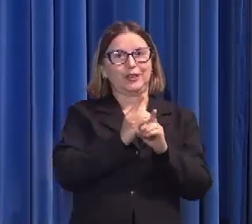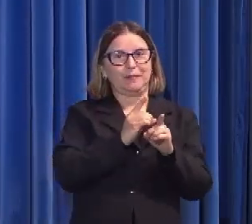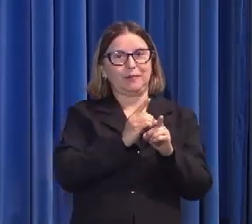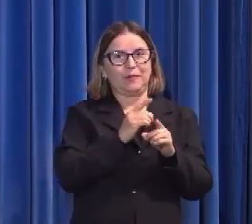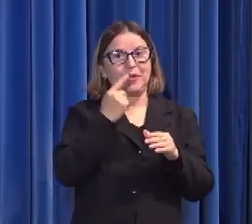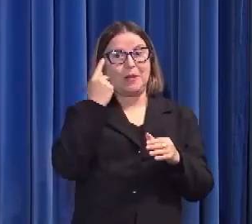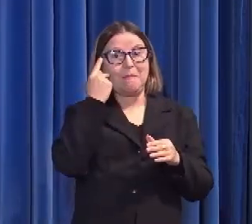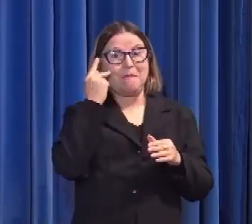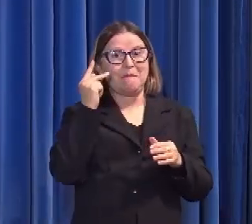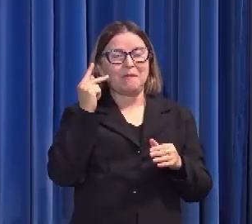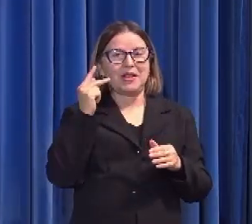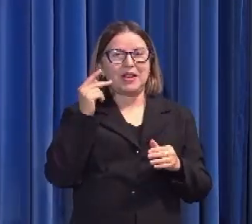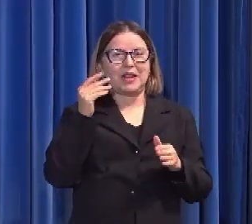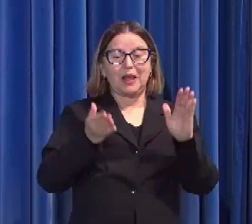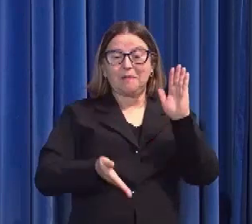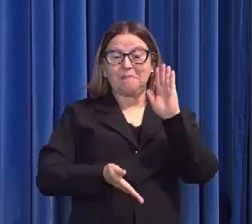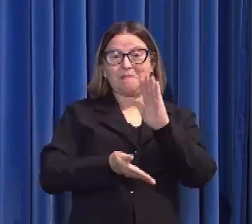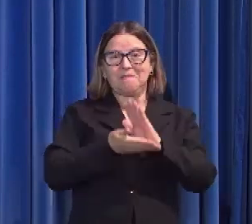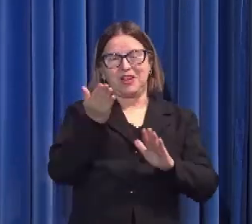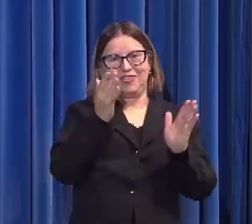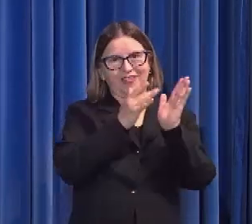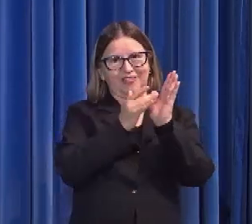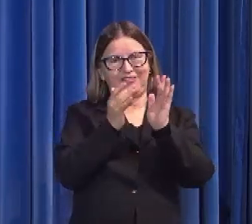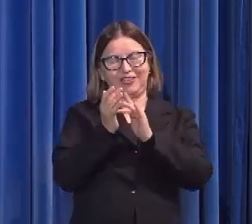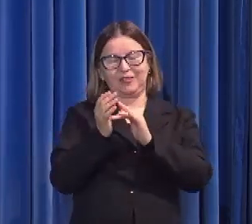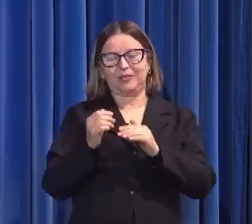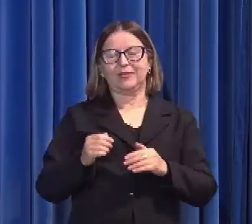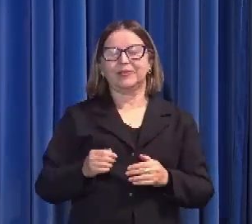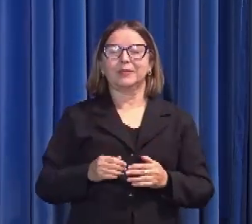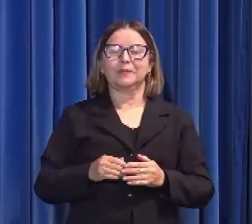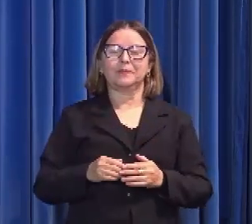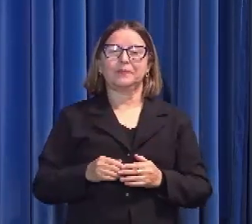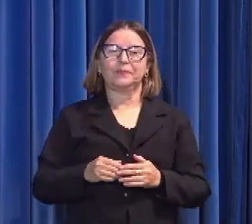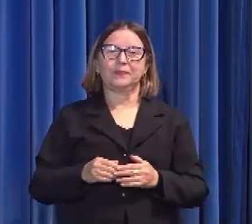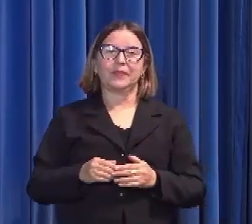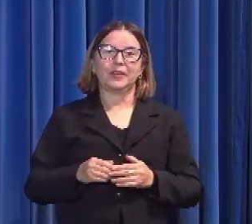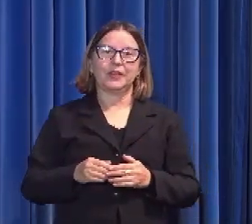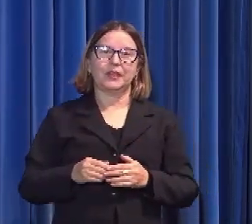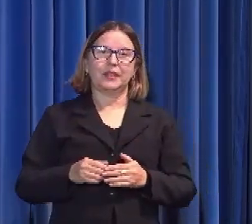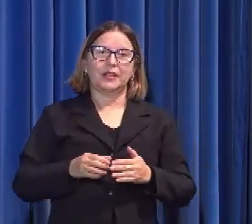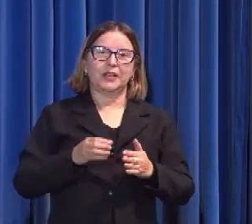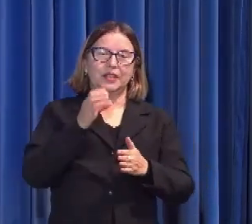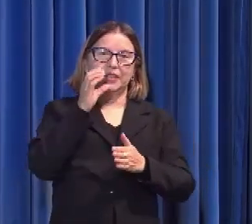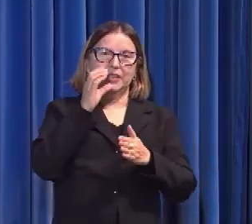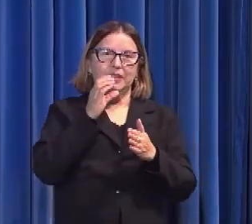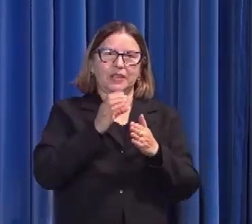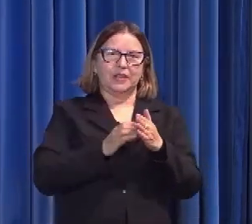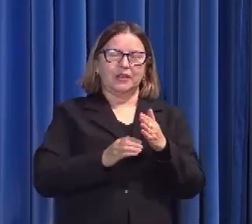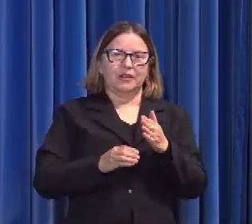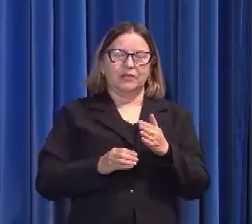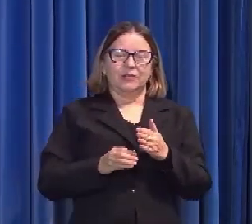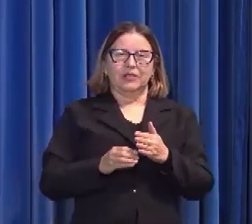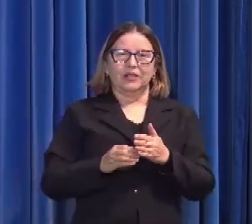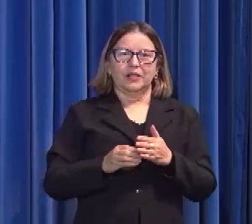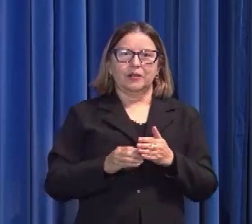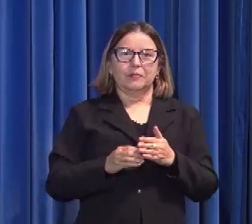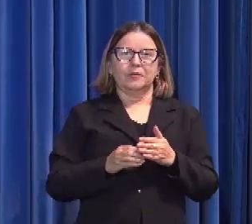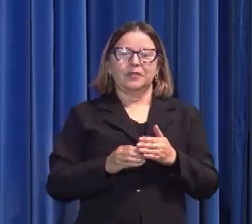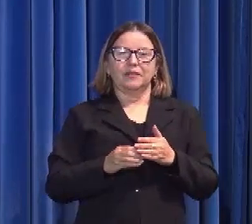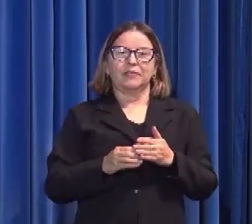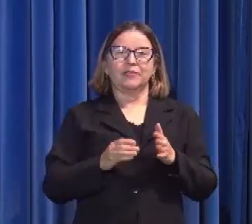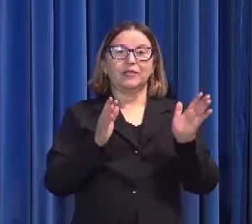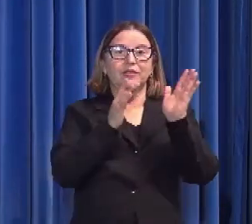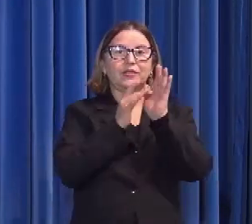Oi e a parte final do capítulo e é de 18 a 27 ele vai mostrar que o Mundo